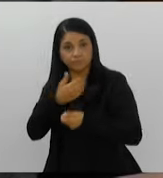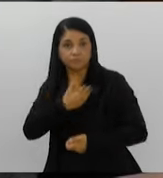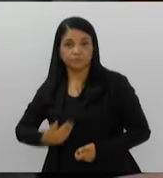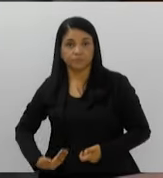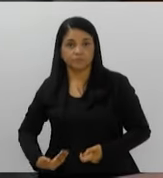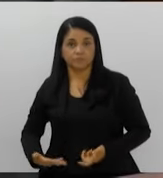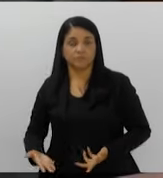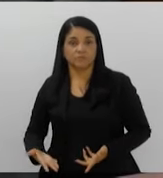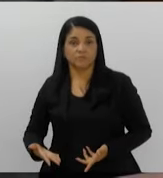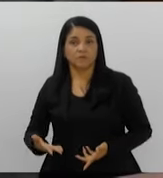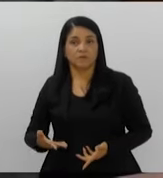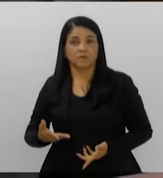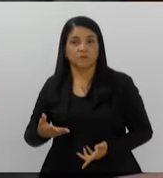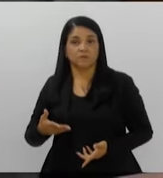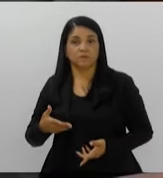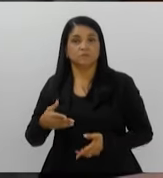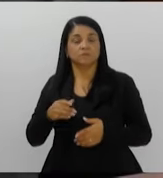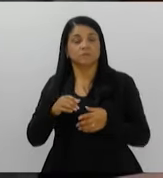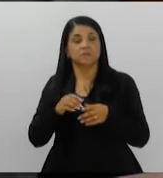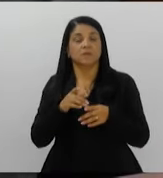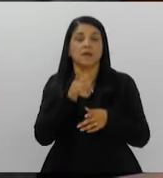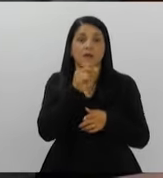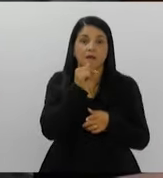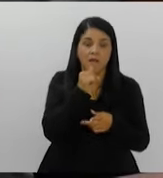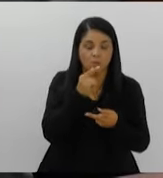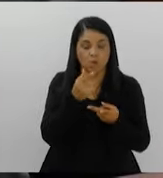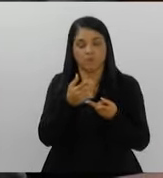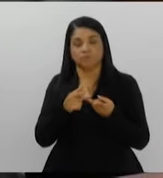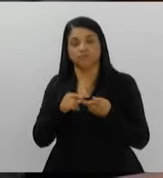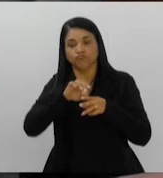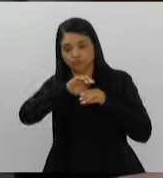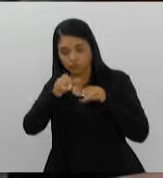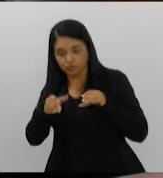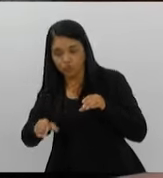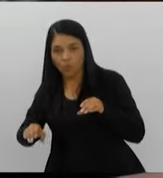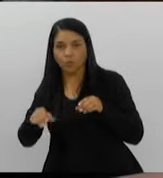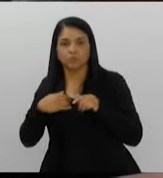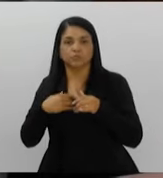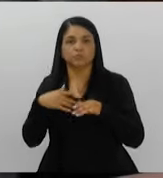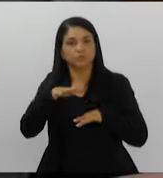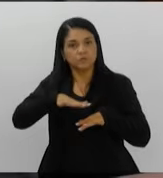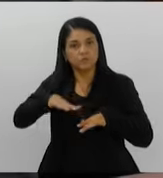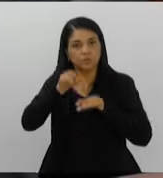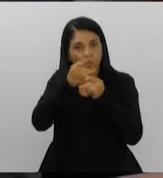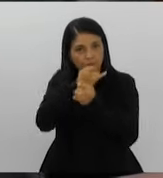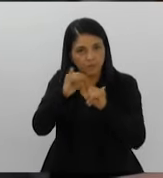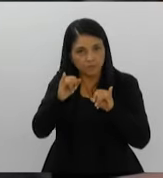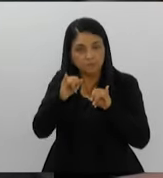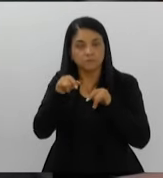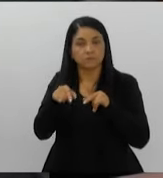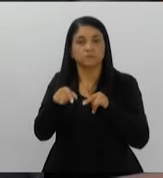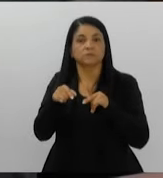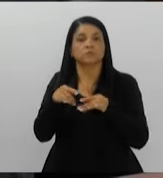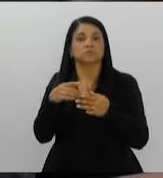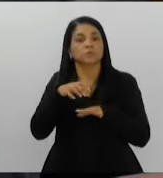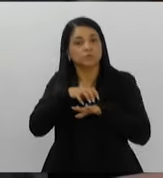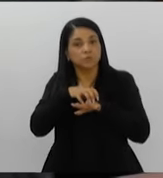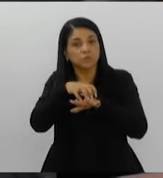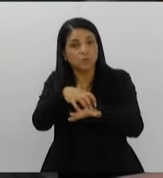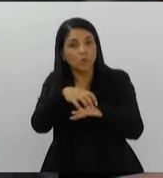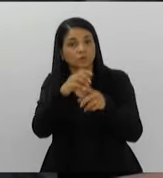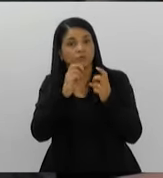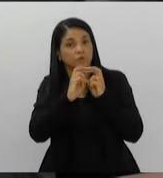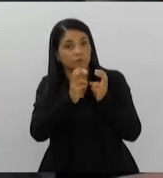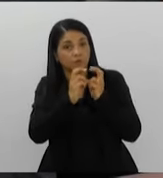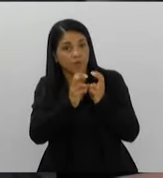É assim que funciona na água e no esgoto, é assim que funciona no setor elétrico, é assim que funciona no transporte